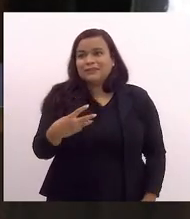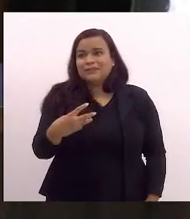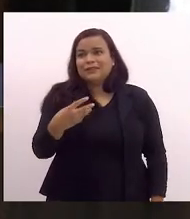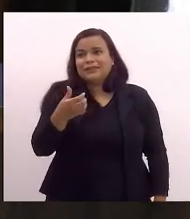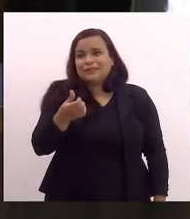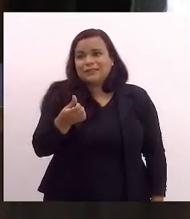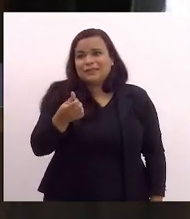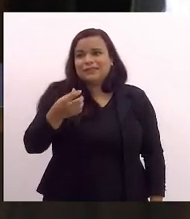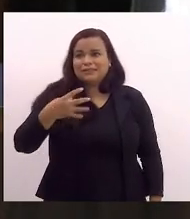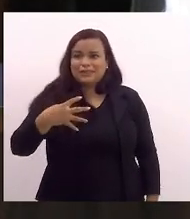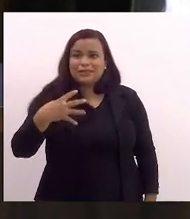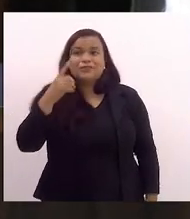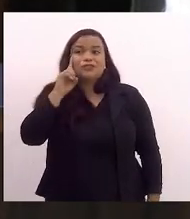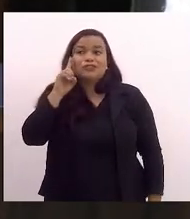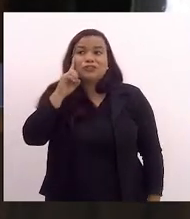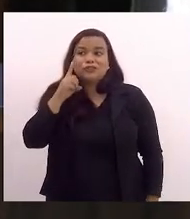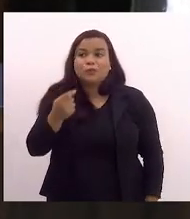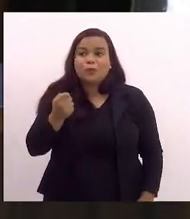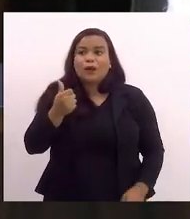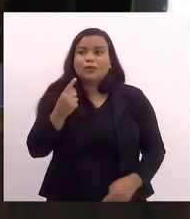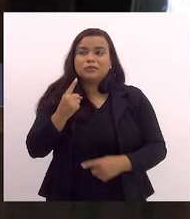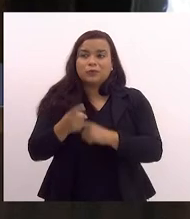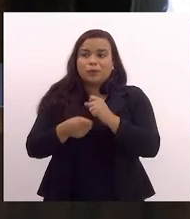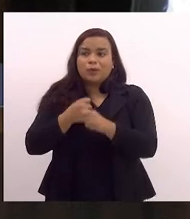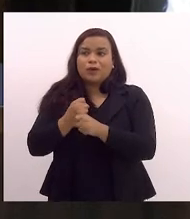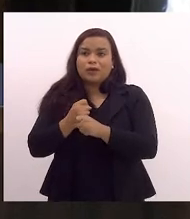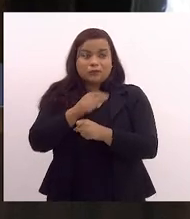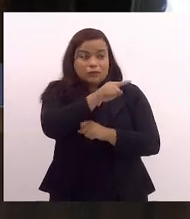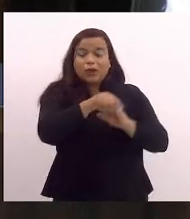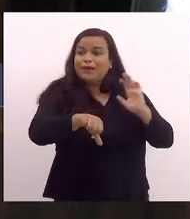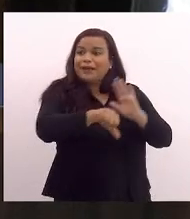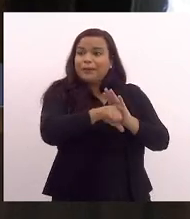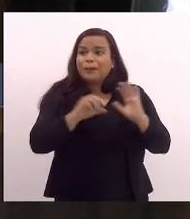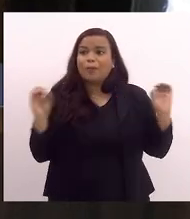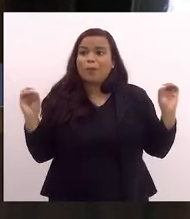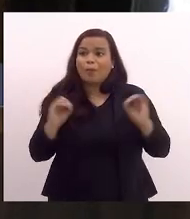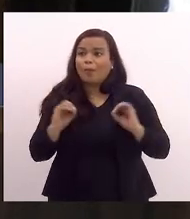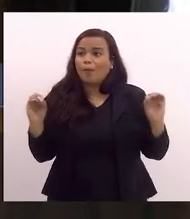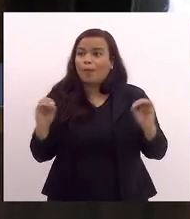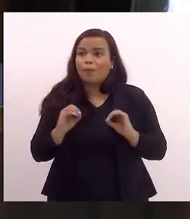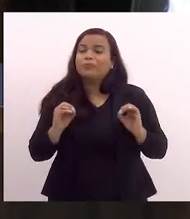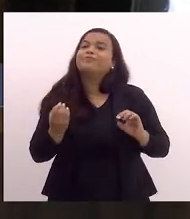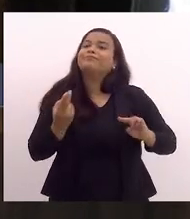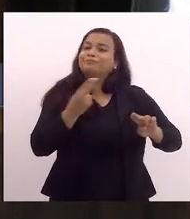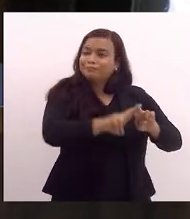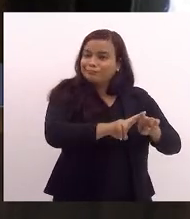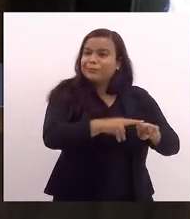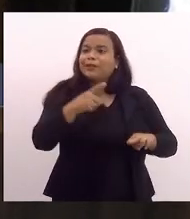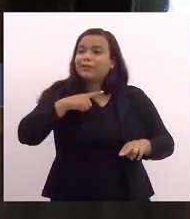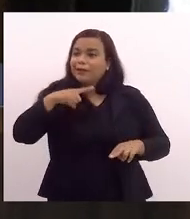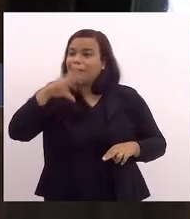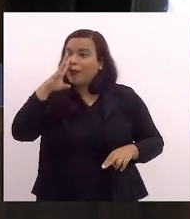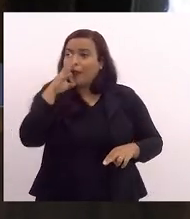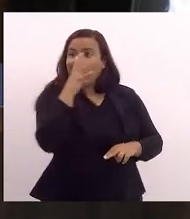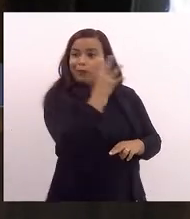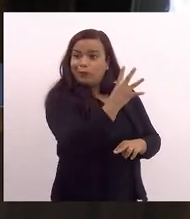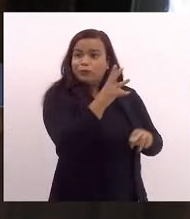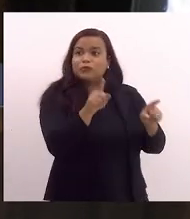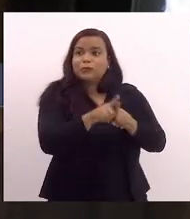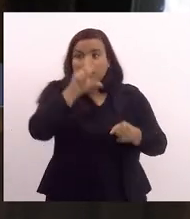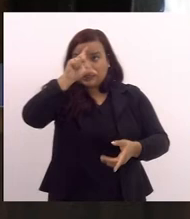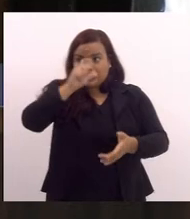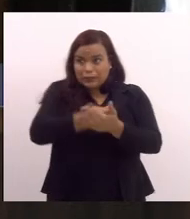364 dias por um crime que não cometeu. Foi acusado e condenado a